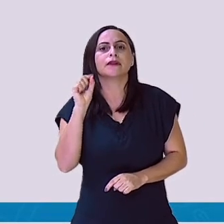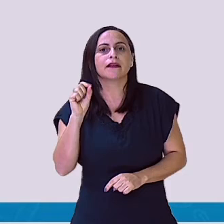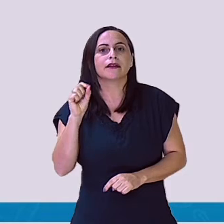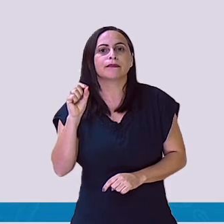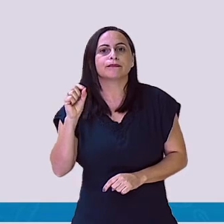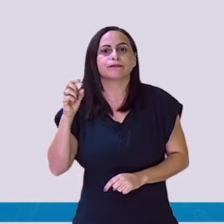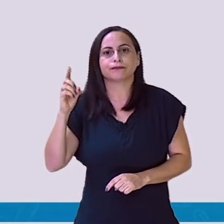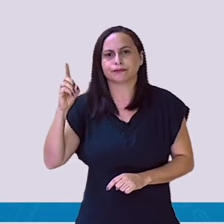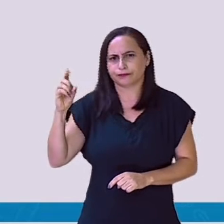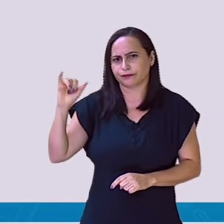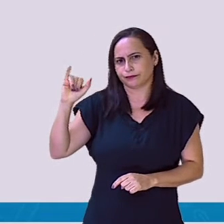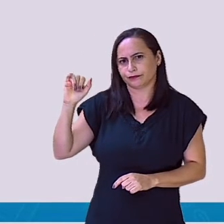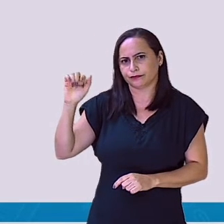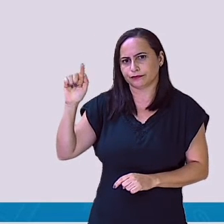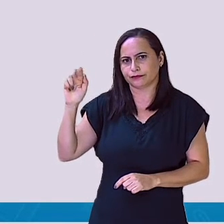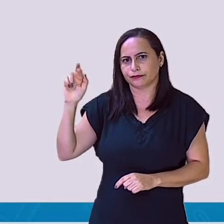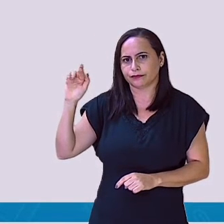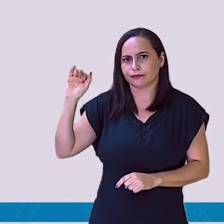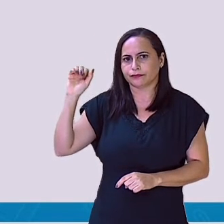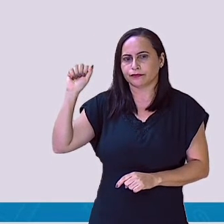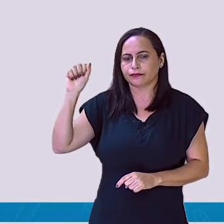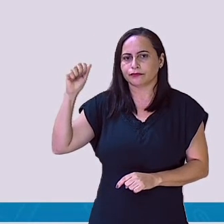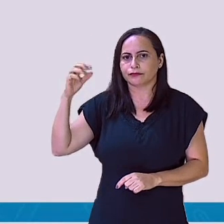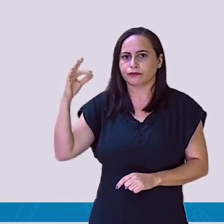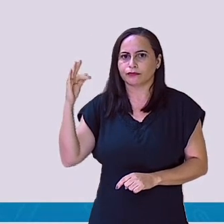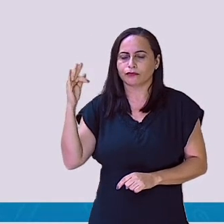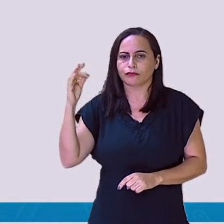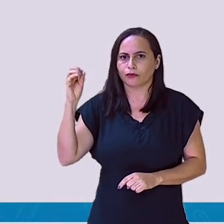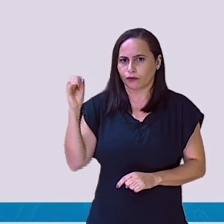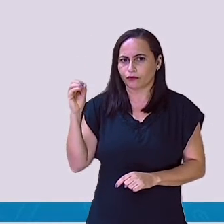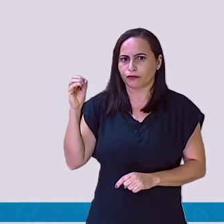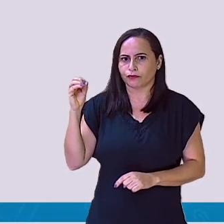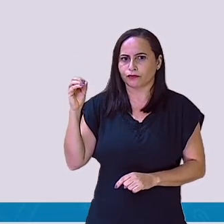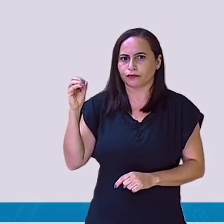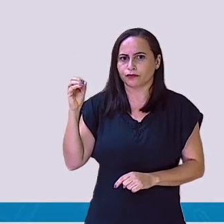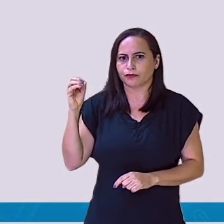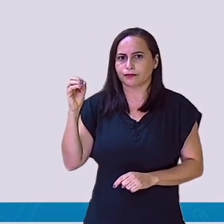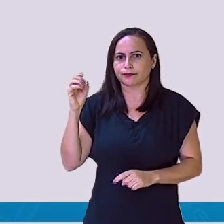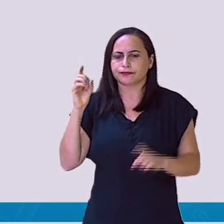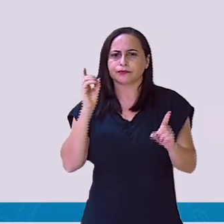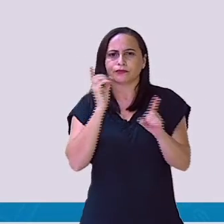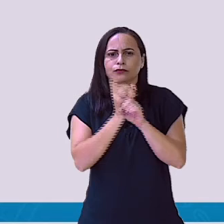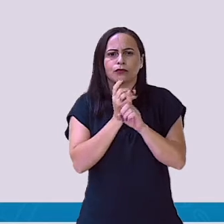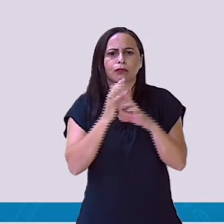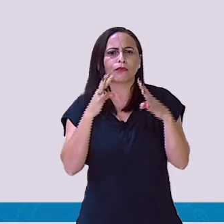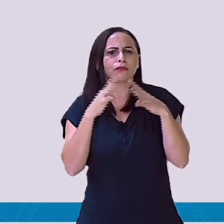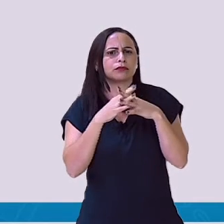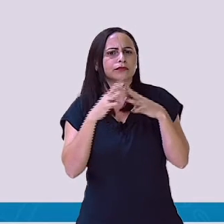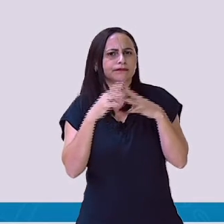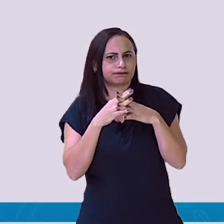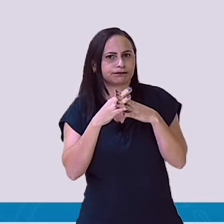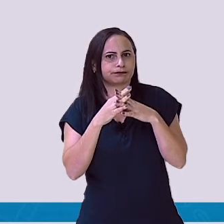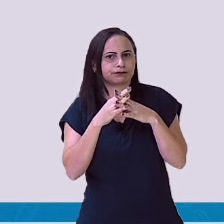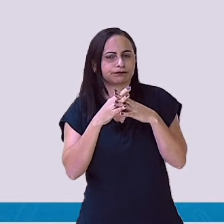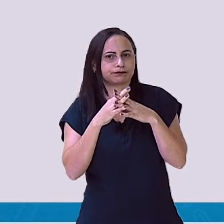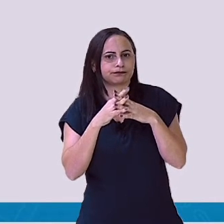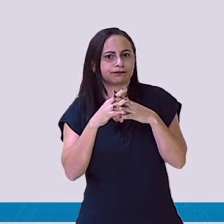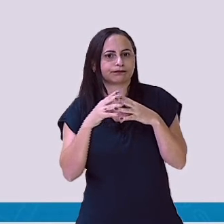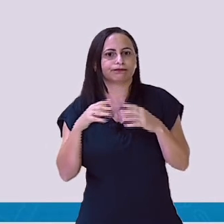Encontro consonantal. Encontro consonantal e dígrafo. Ou não possui encontro consonantal?